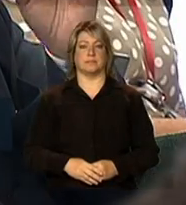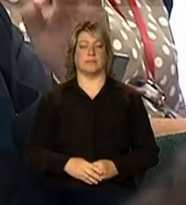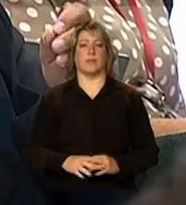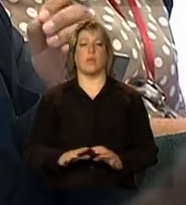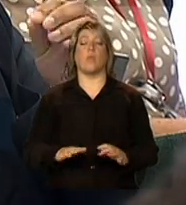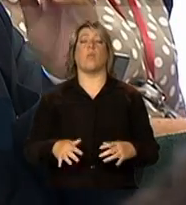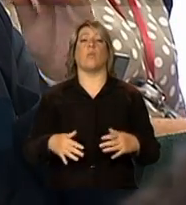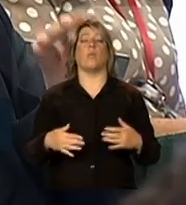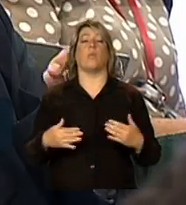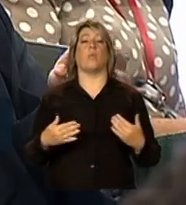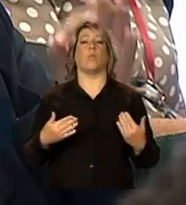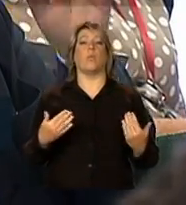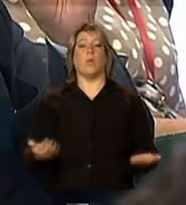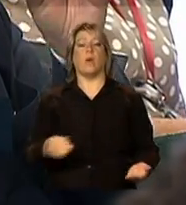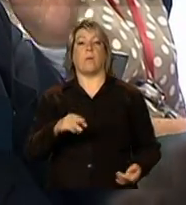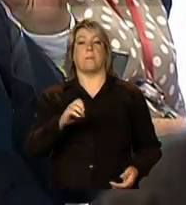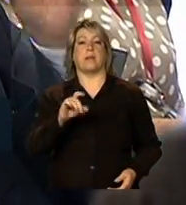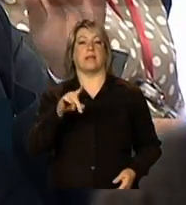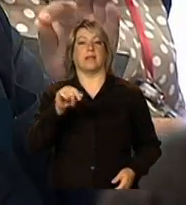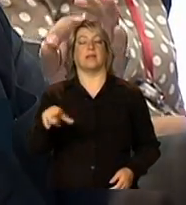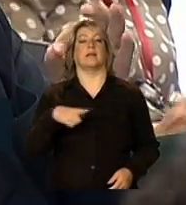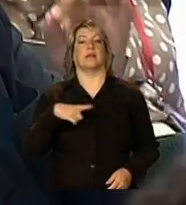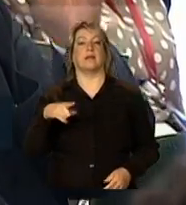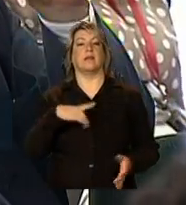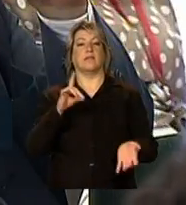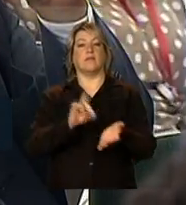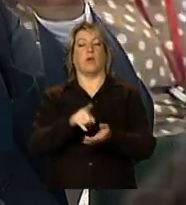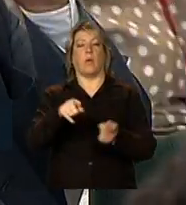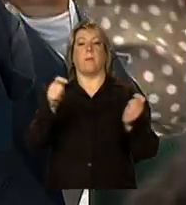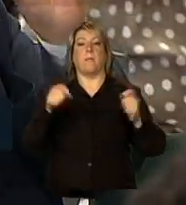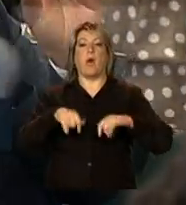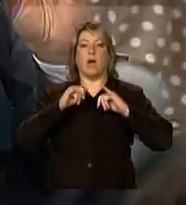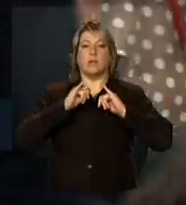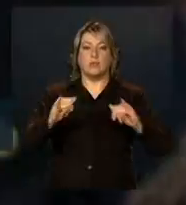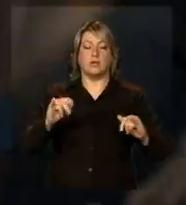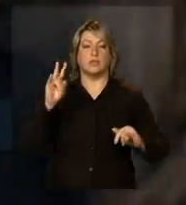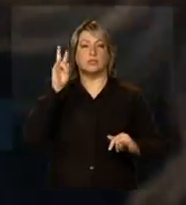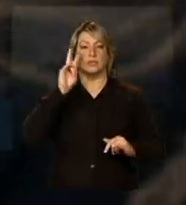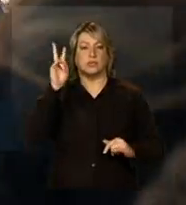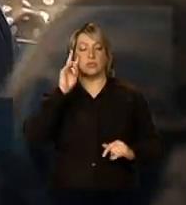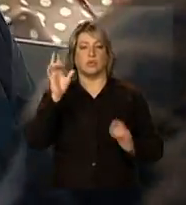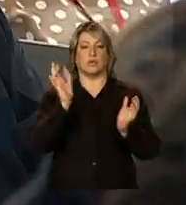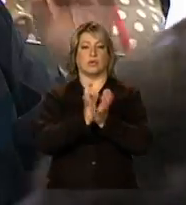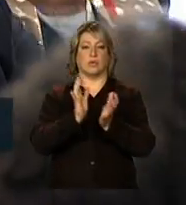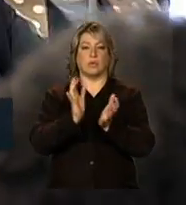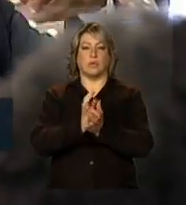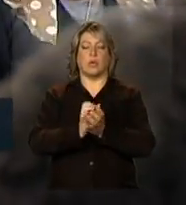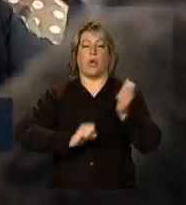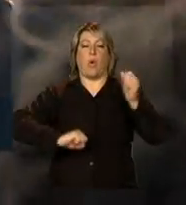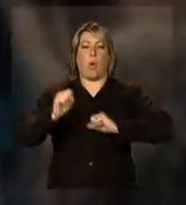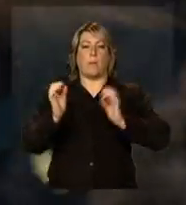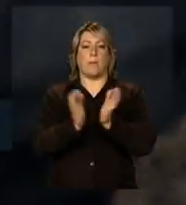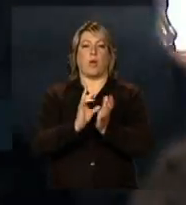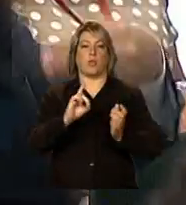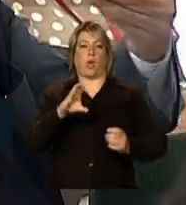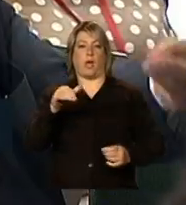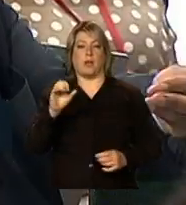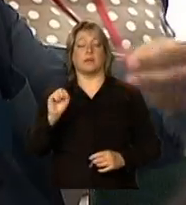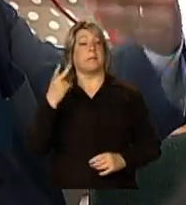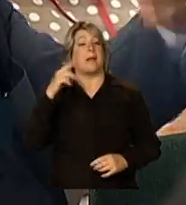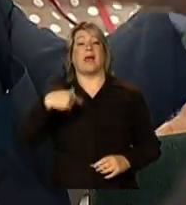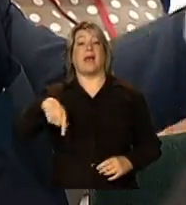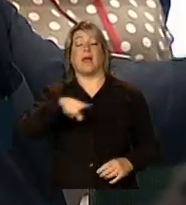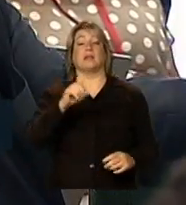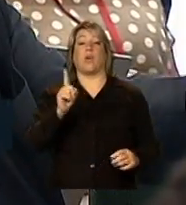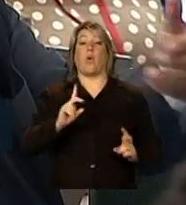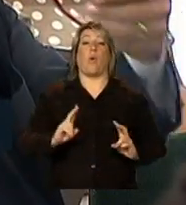quais são as medidas efetivas que o senhor pode anunciar em relação às companhias docas para que elas não continuem